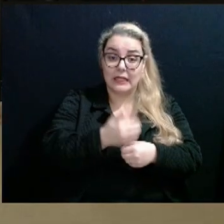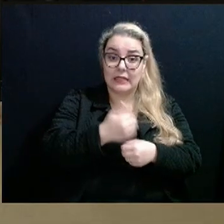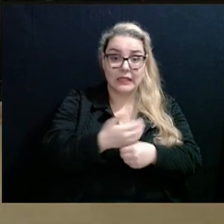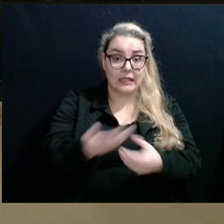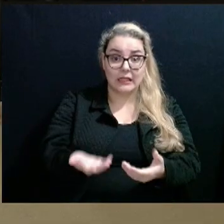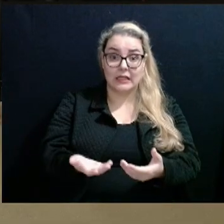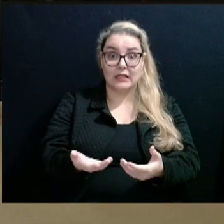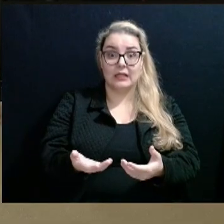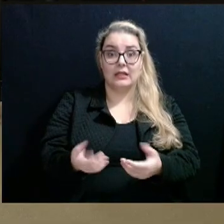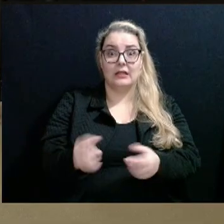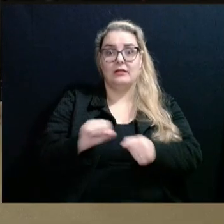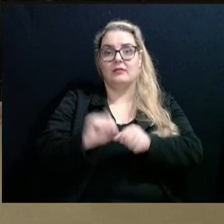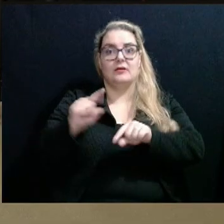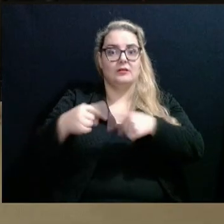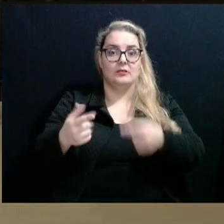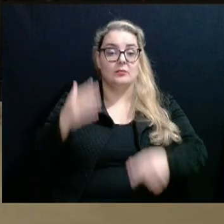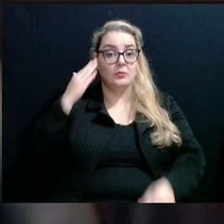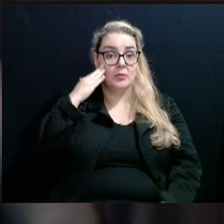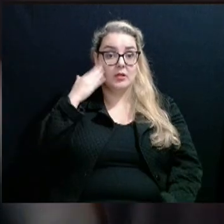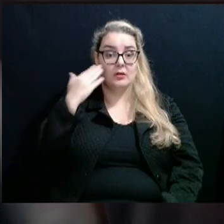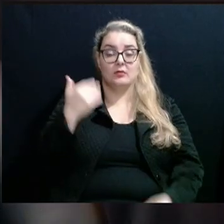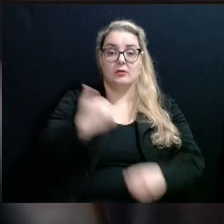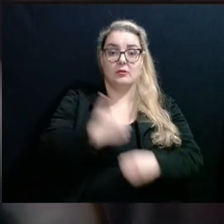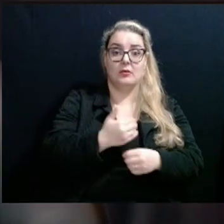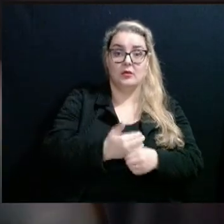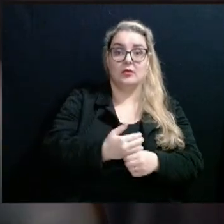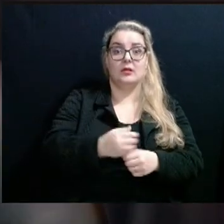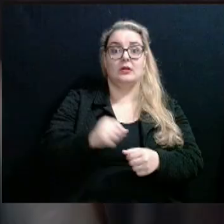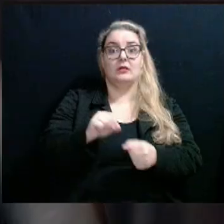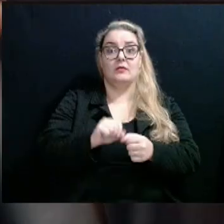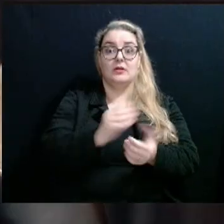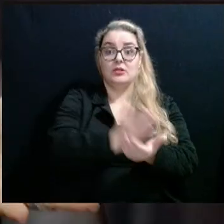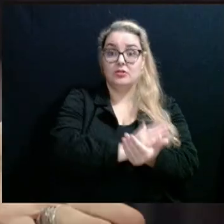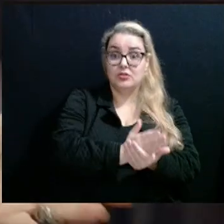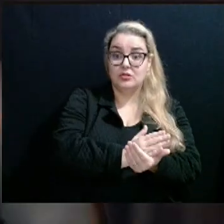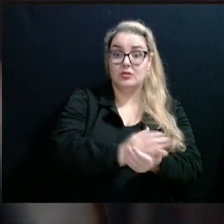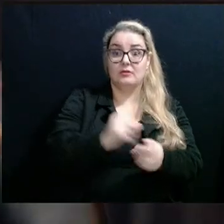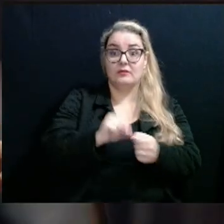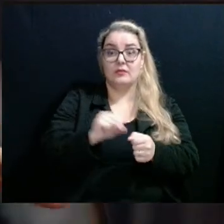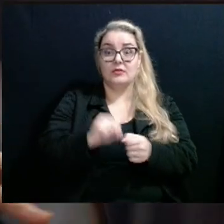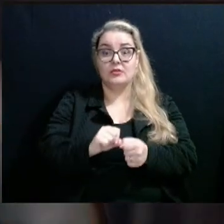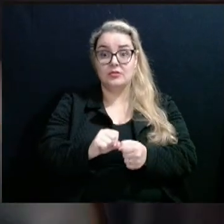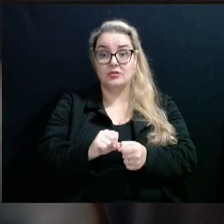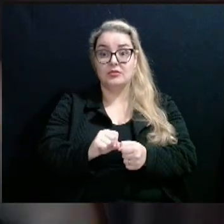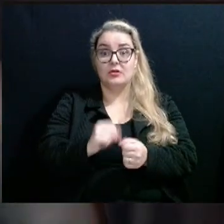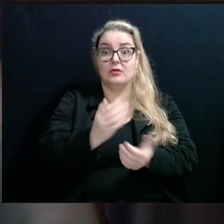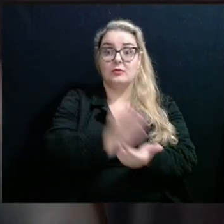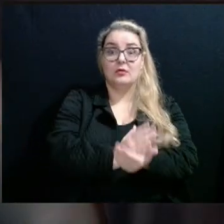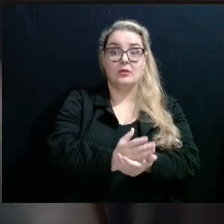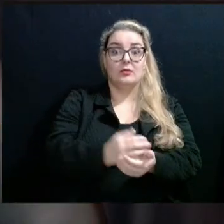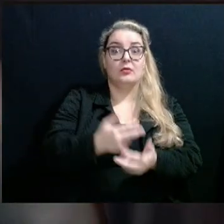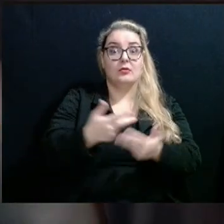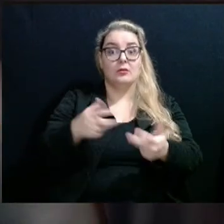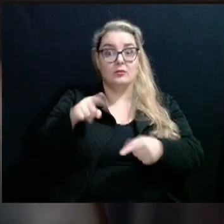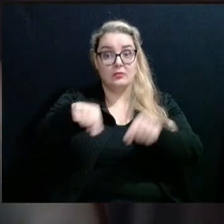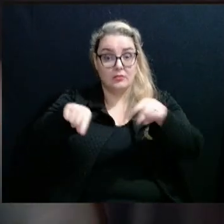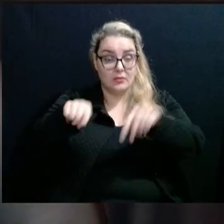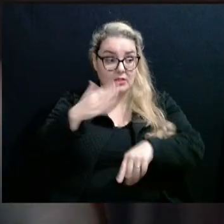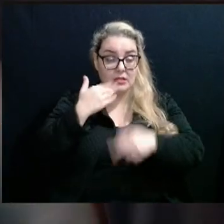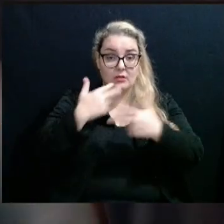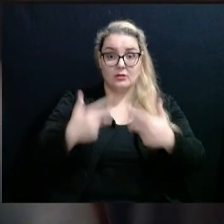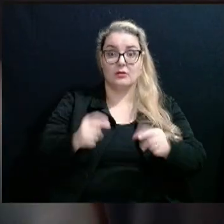para eles entenderem. Fiz batata, fiz de mandioquinha, fiz de mandioca, mas assim, são coisas que vocês comem. Pronto. O que tinha de